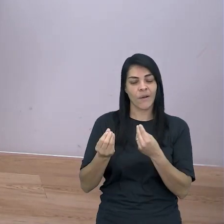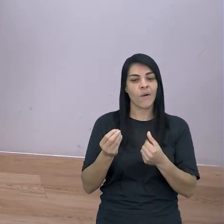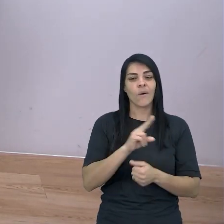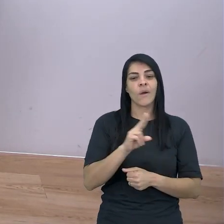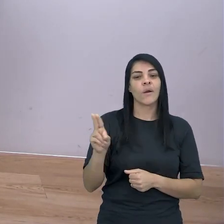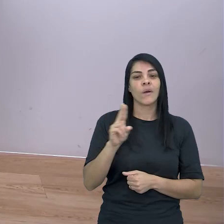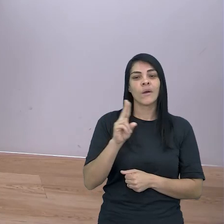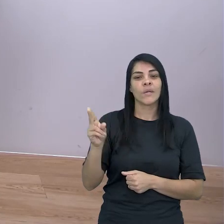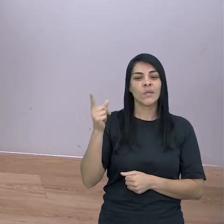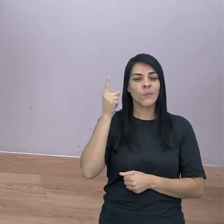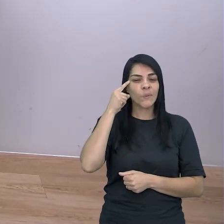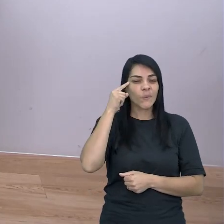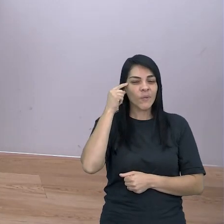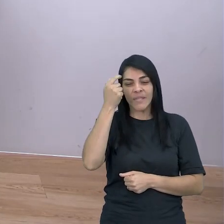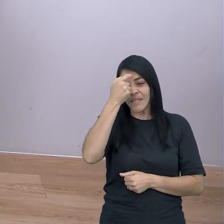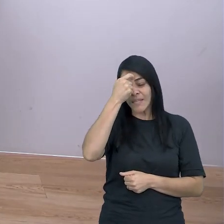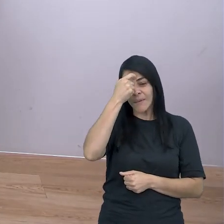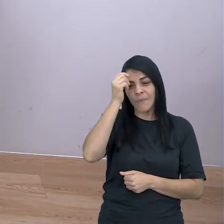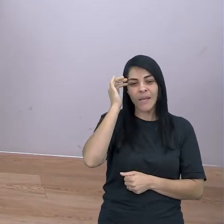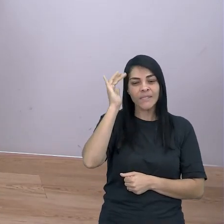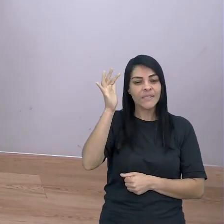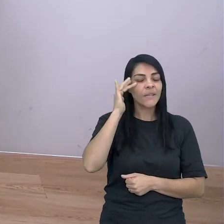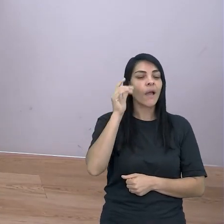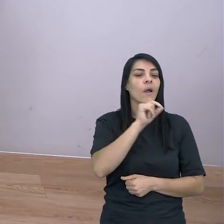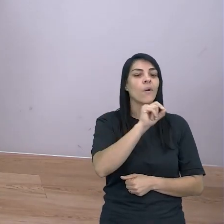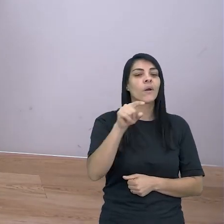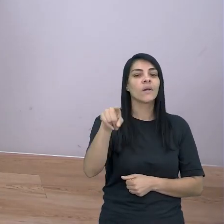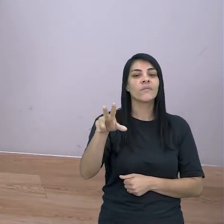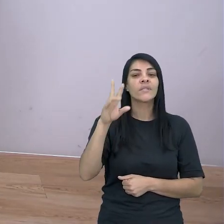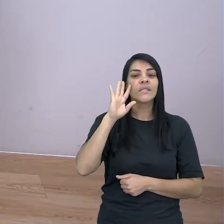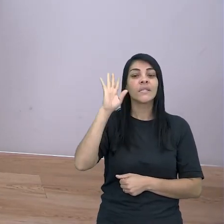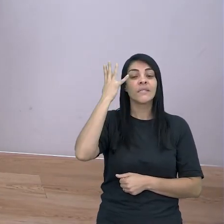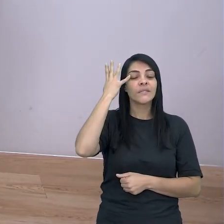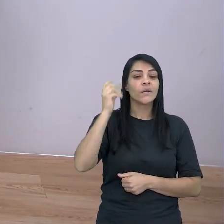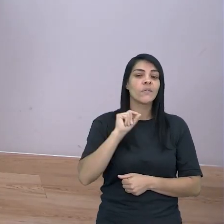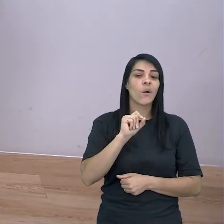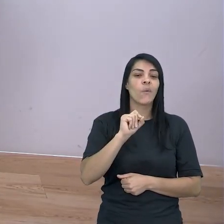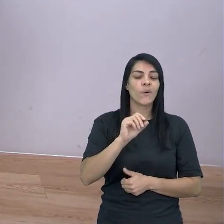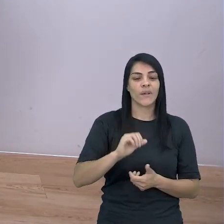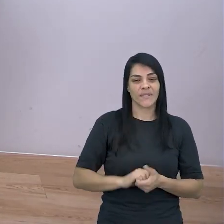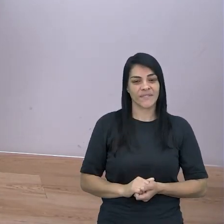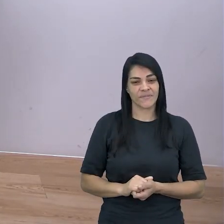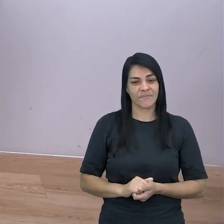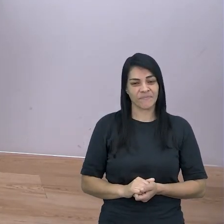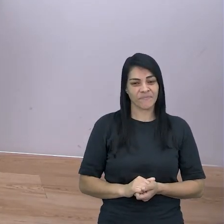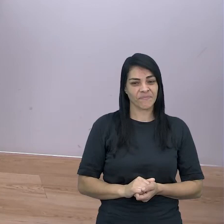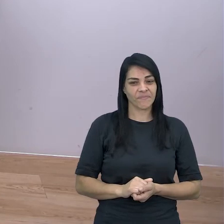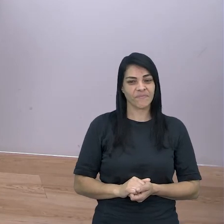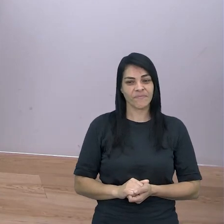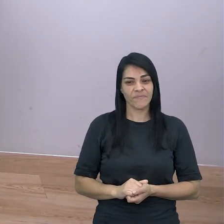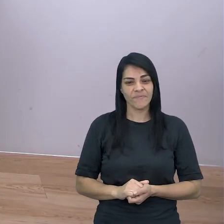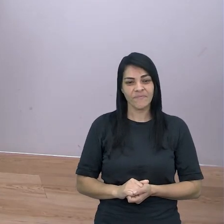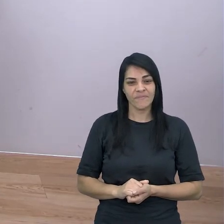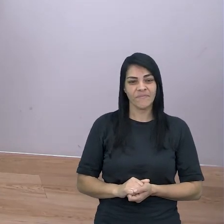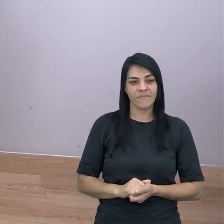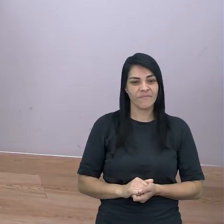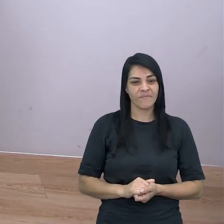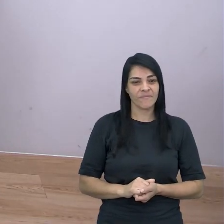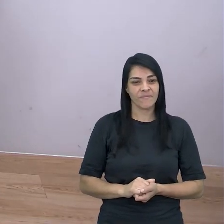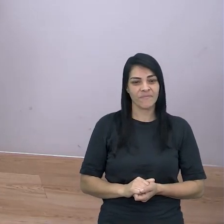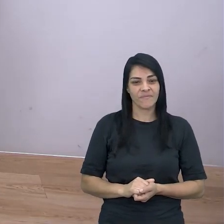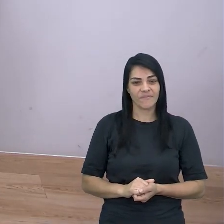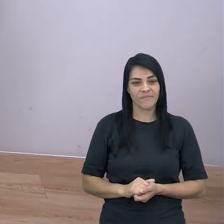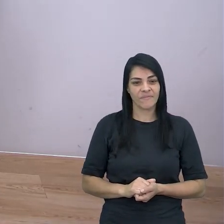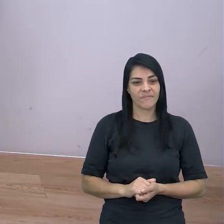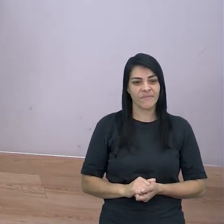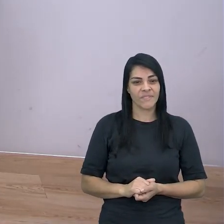ficou realmente, né? O que vocês decidiram aí? Você perguntou dele aí? Não, eles não... O